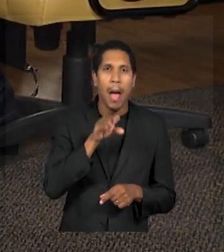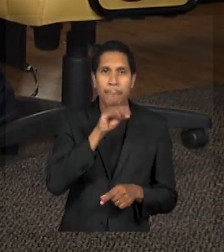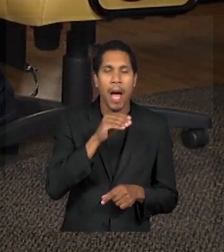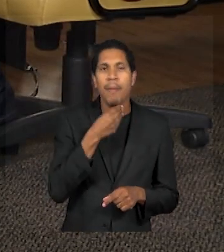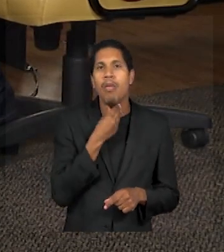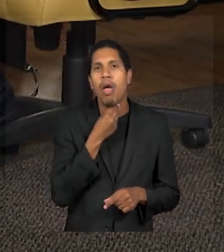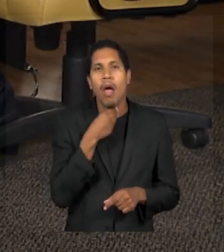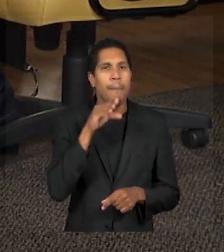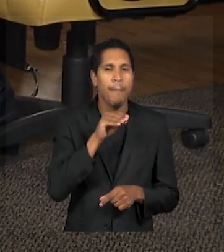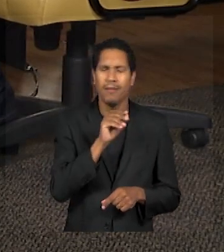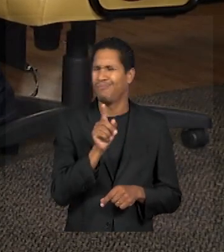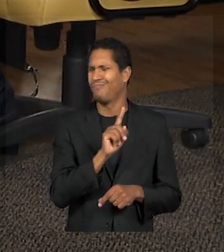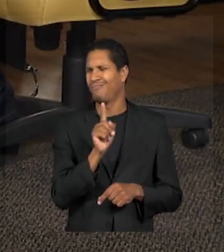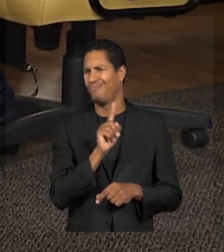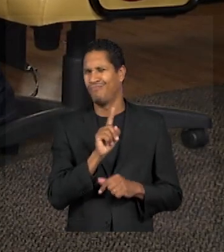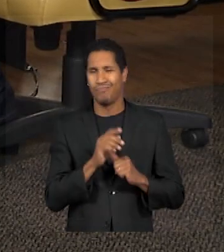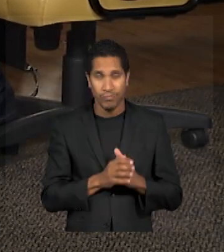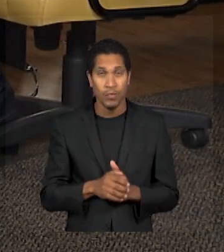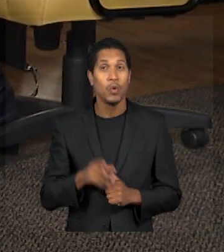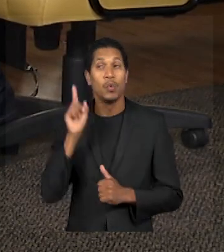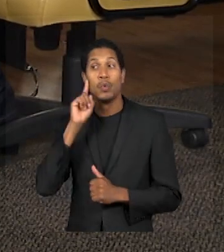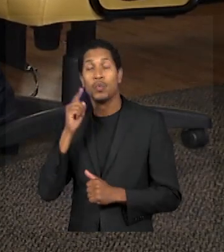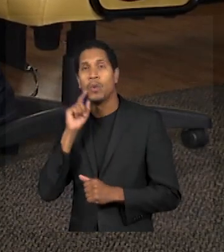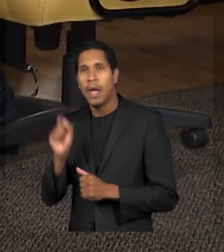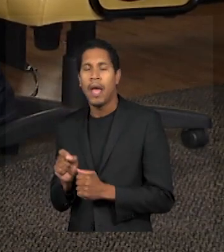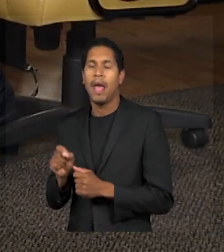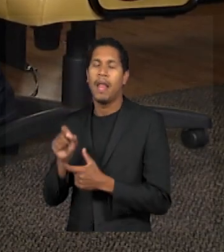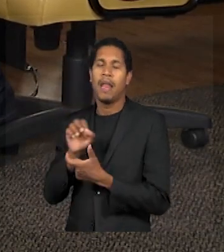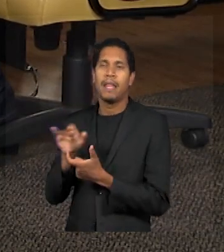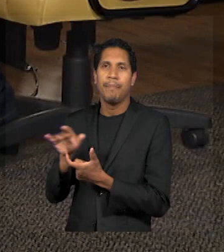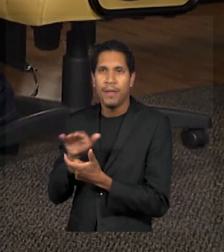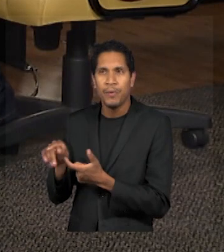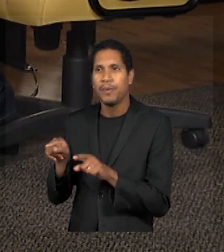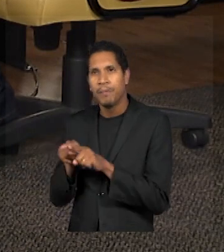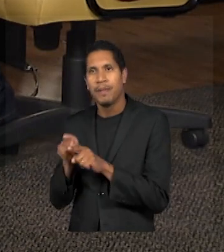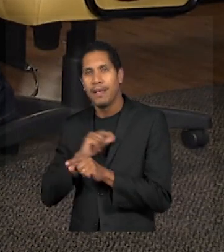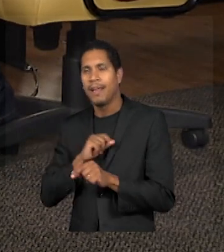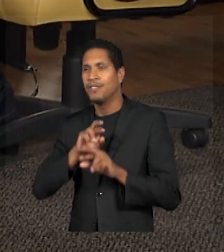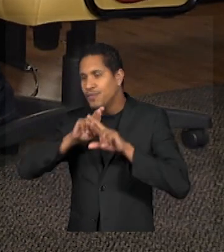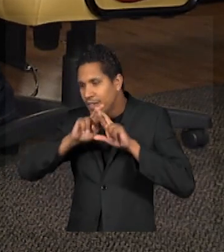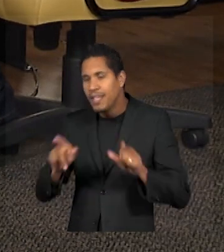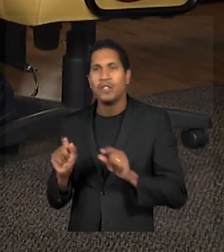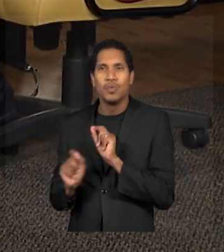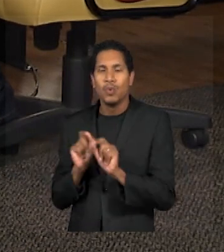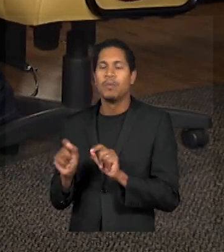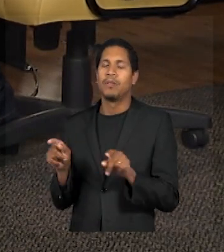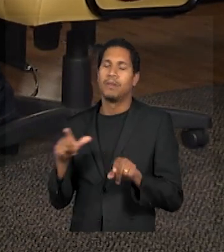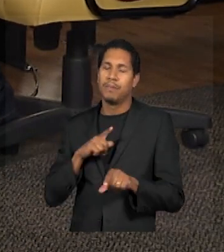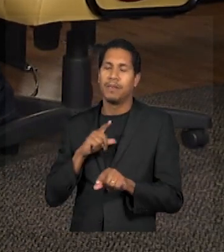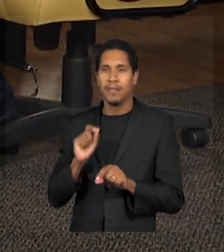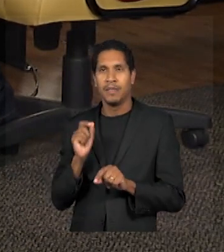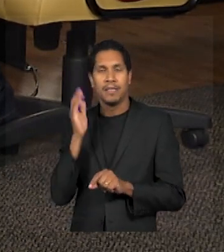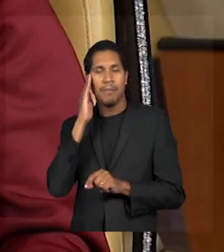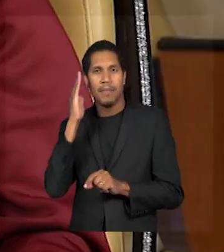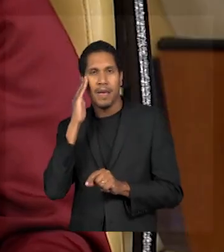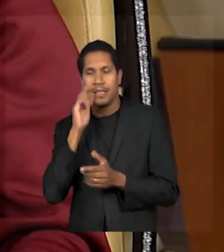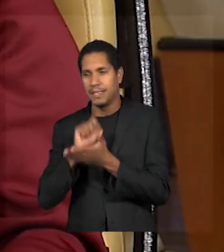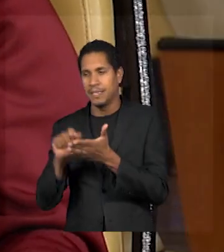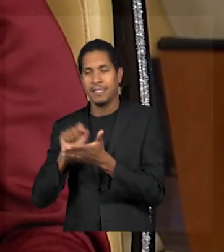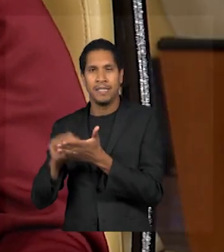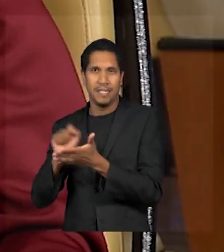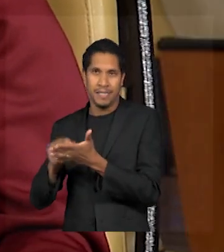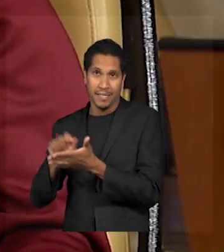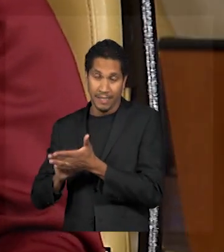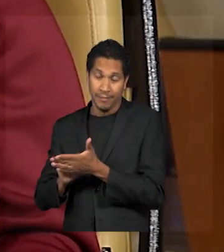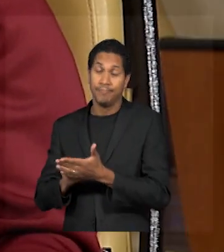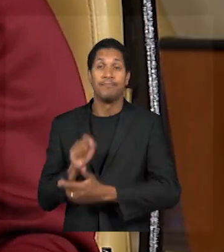fonético. Sim. O surdo, a gente passa pelo letramento. É um processo diferente de construção da escrita. Outra